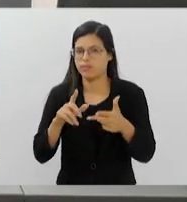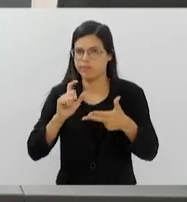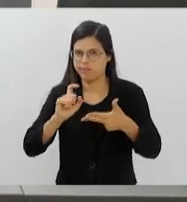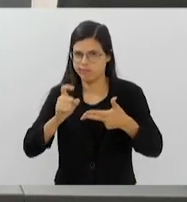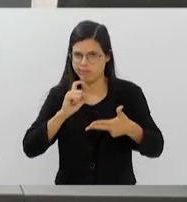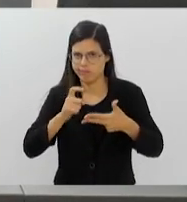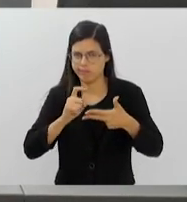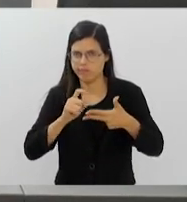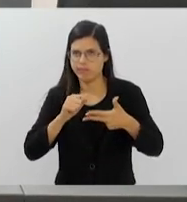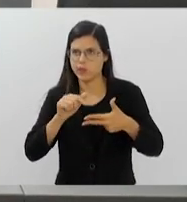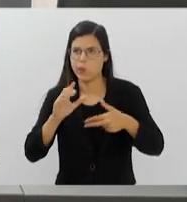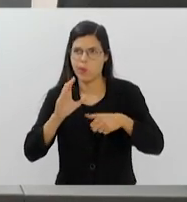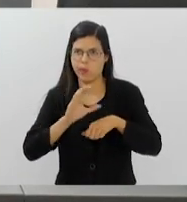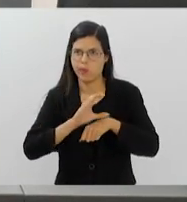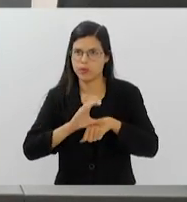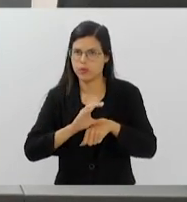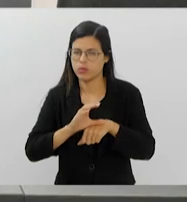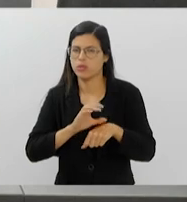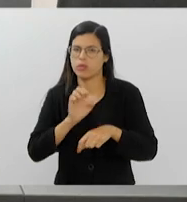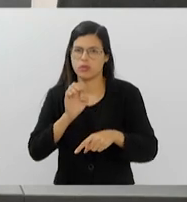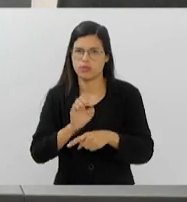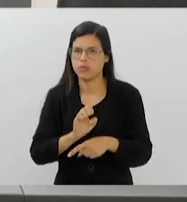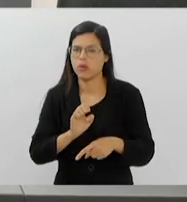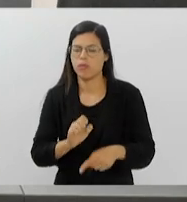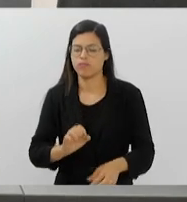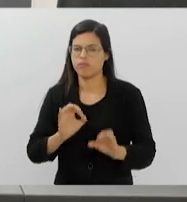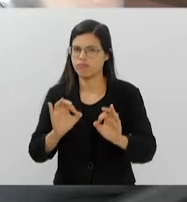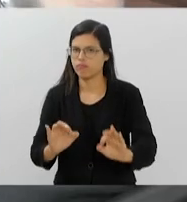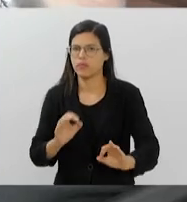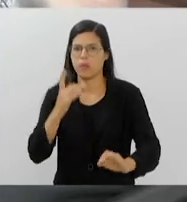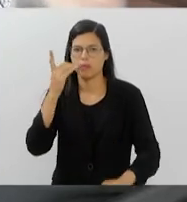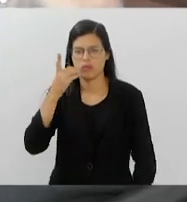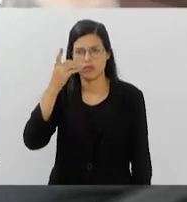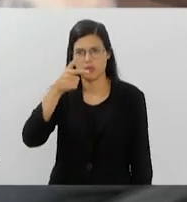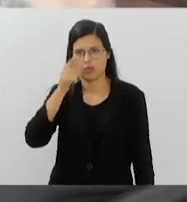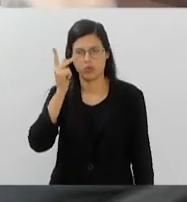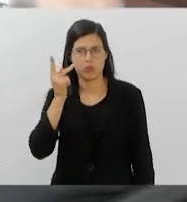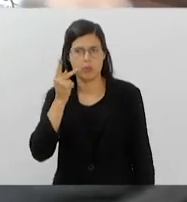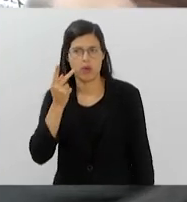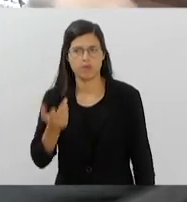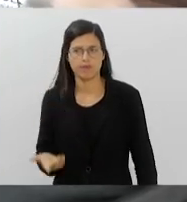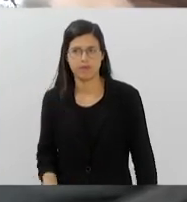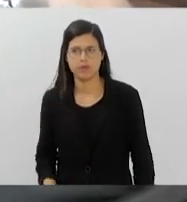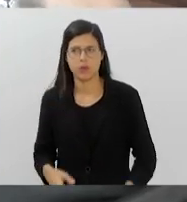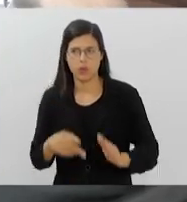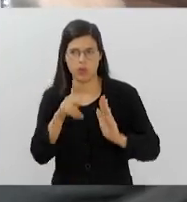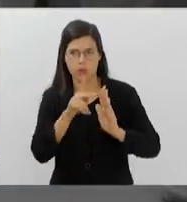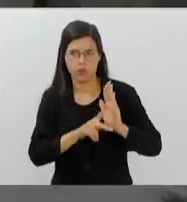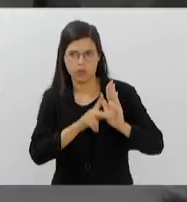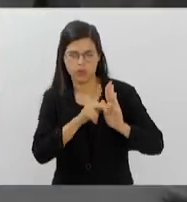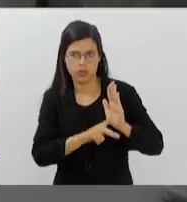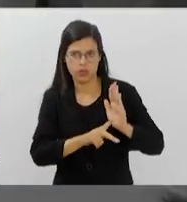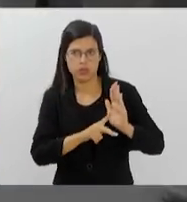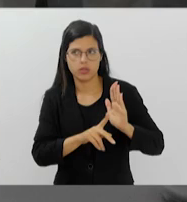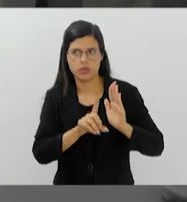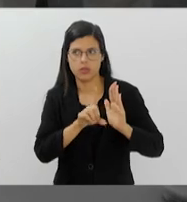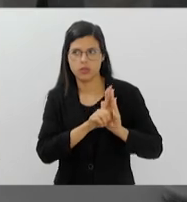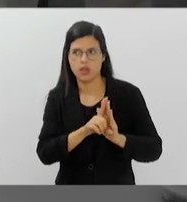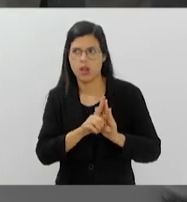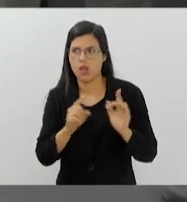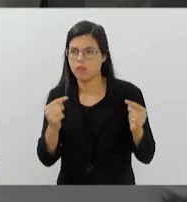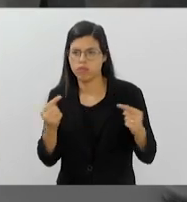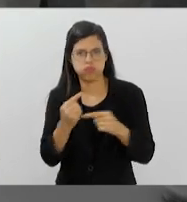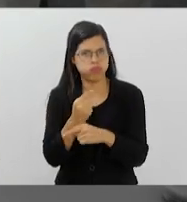acordo com a Constituição Estadual, não tem dúvida alguma. Deputado Luiz Paulo. Projeto, no meu entendimento, senhor presidente, é